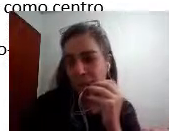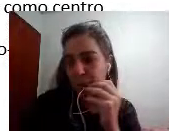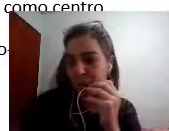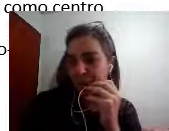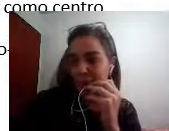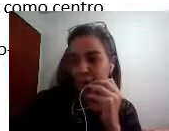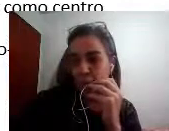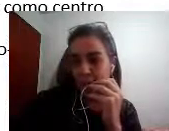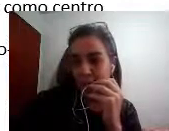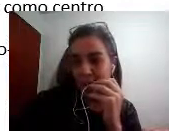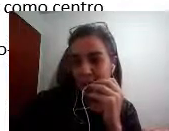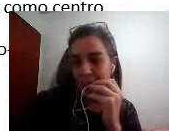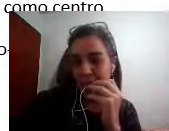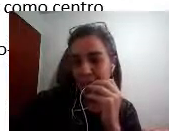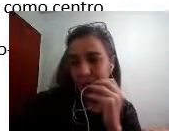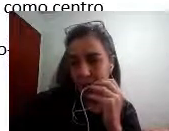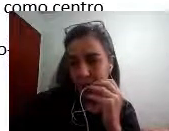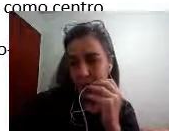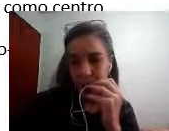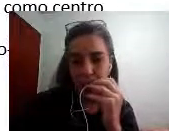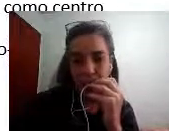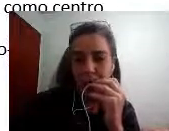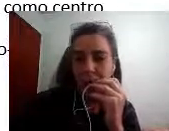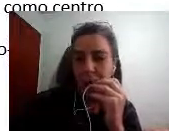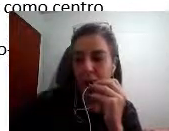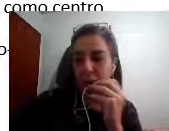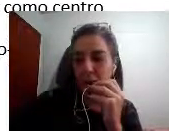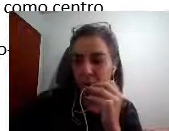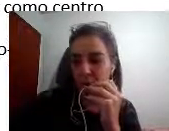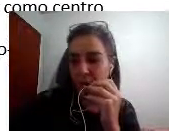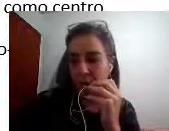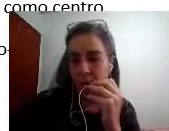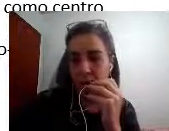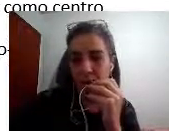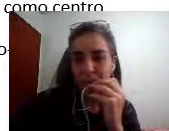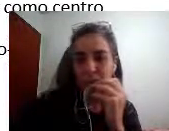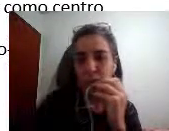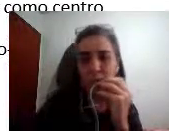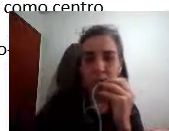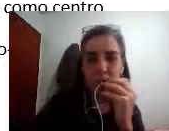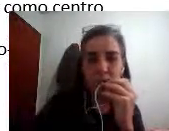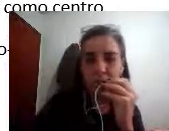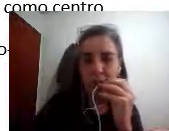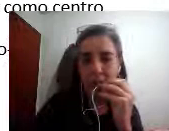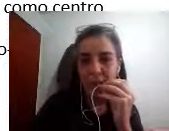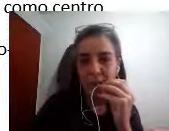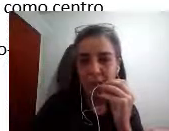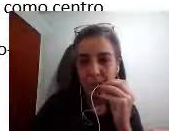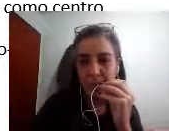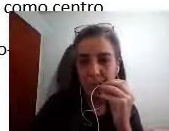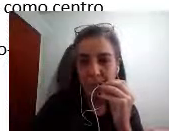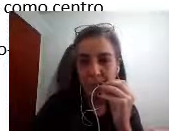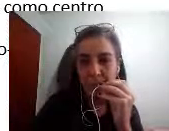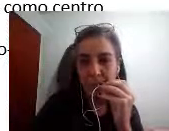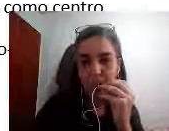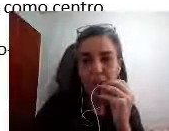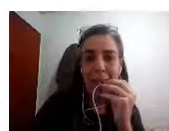essa época aí do Renascimento. Agora, nós vamos aqui, ó, para o nosso próximo slide.